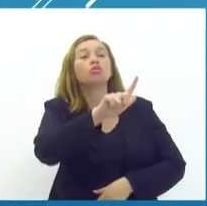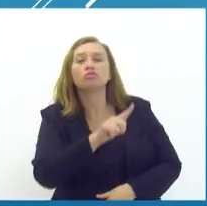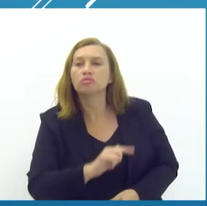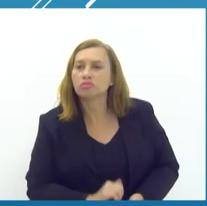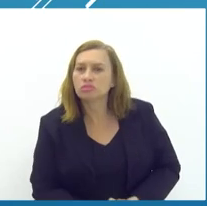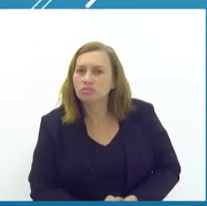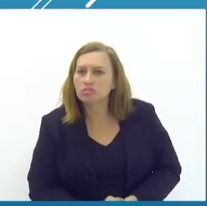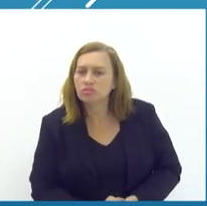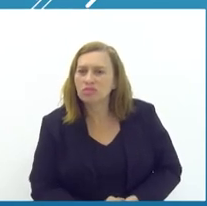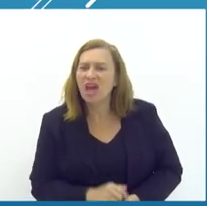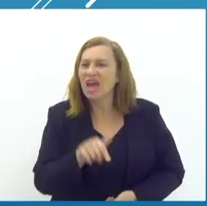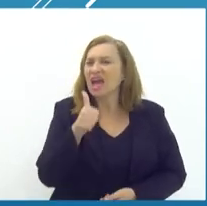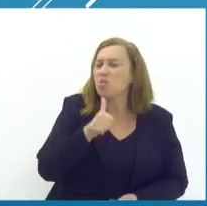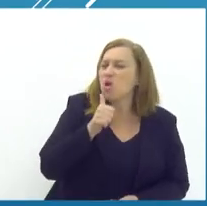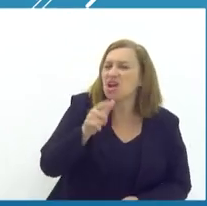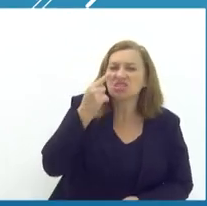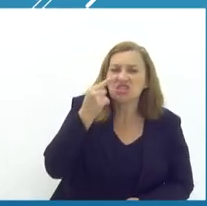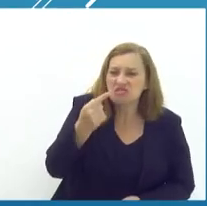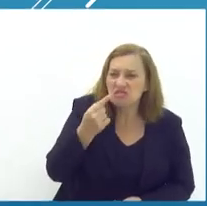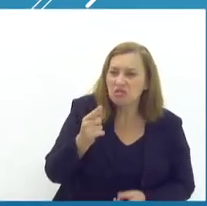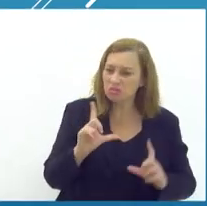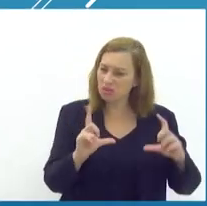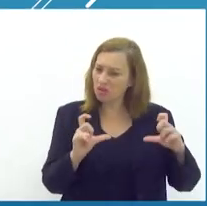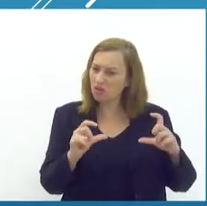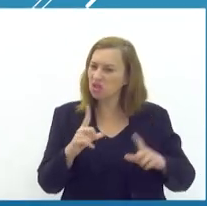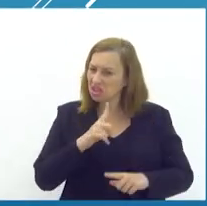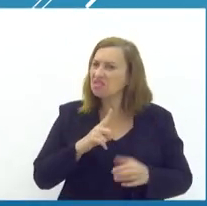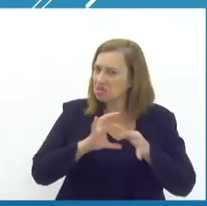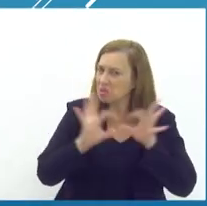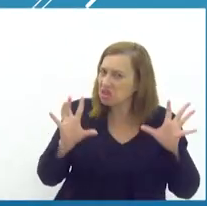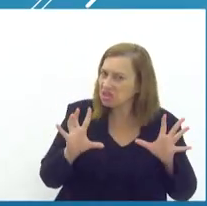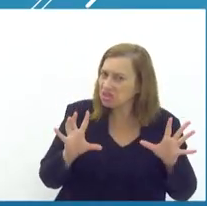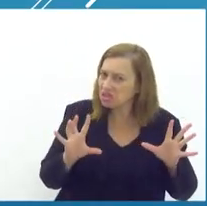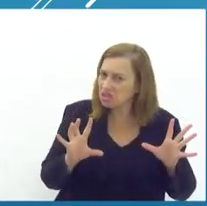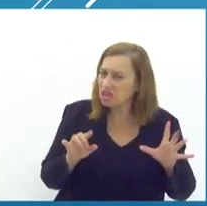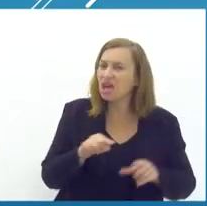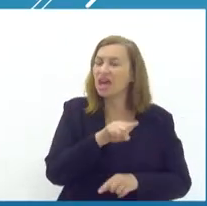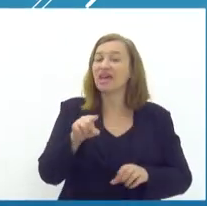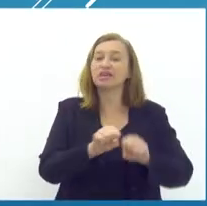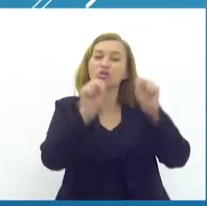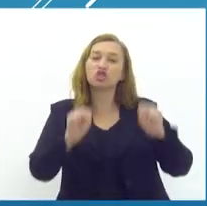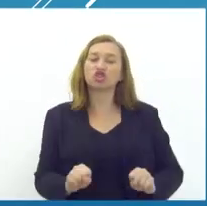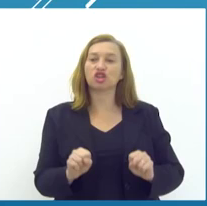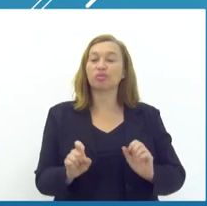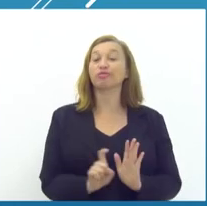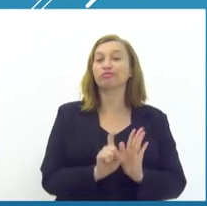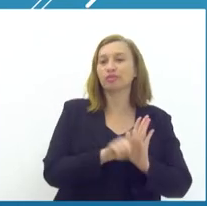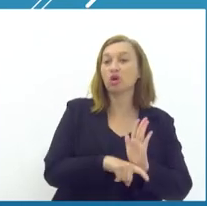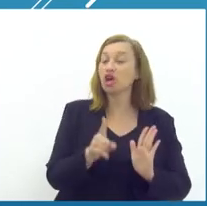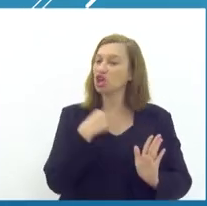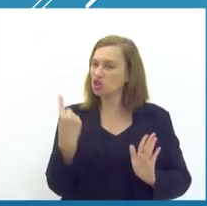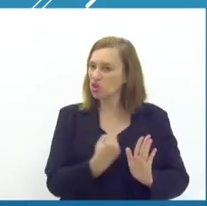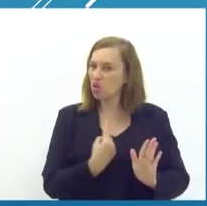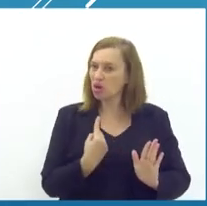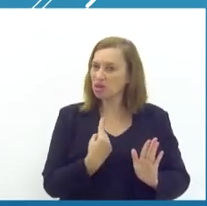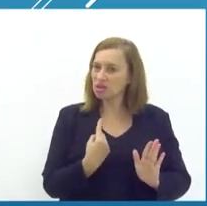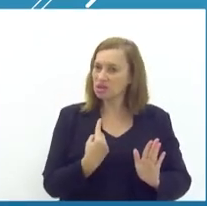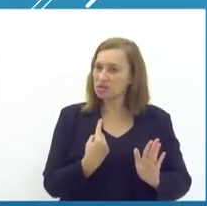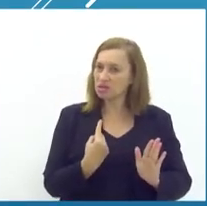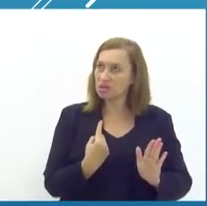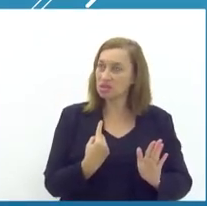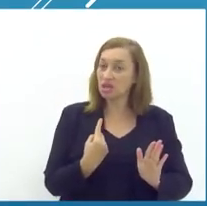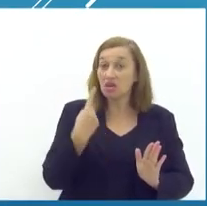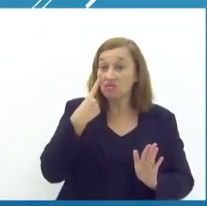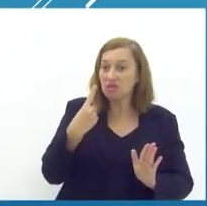o restante para que a senhora que vocês viram a foto tem democracia Esse é o sistema tributário essa reforma que nós esperávamos depois